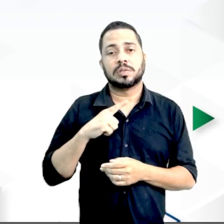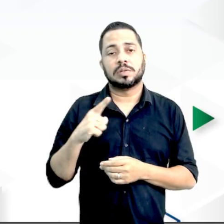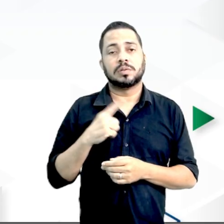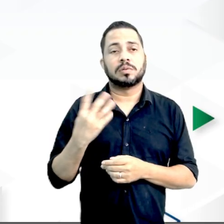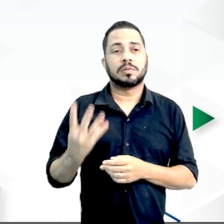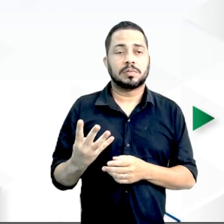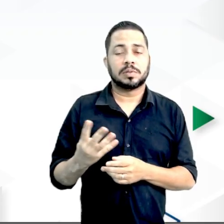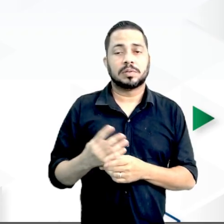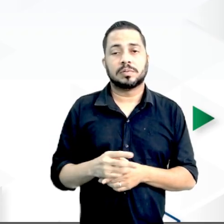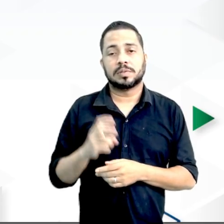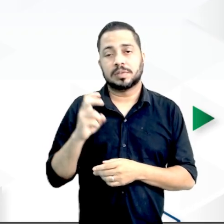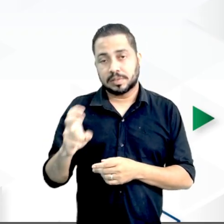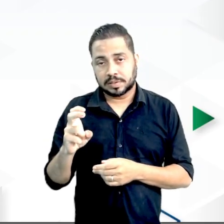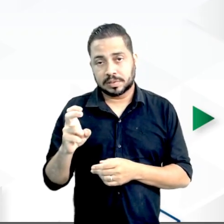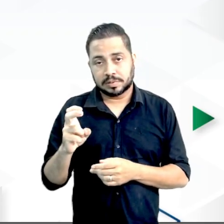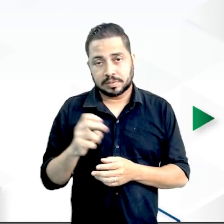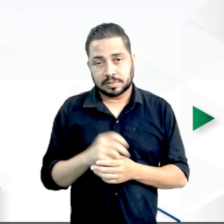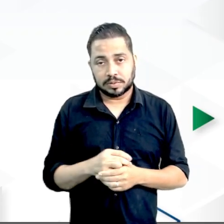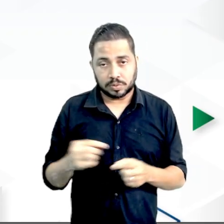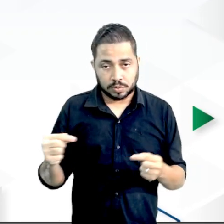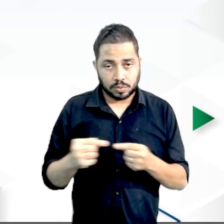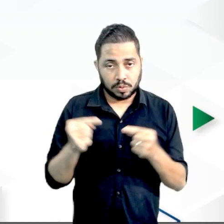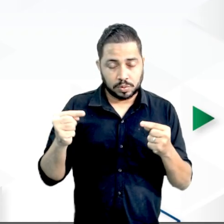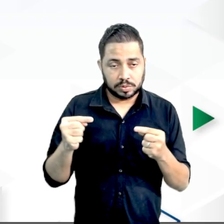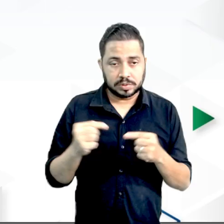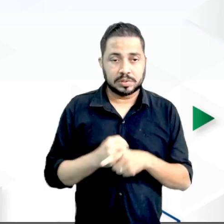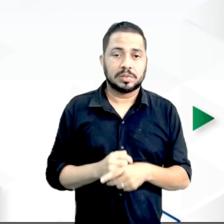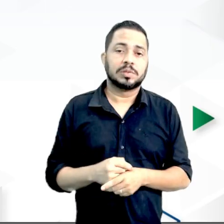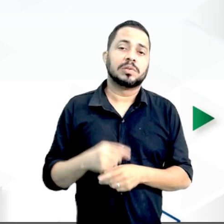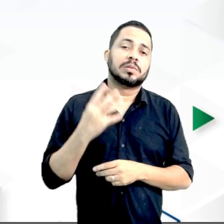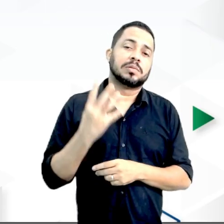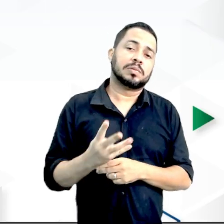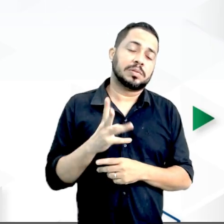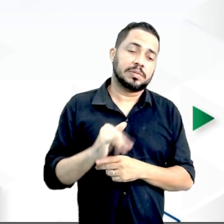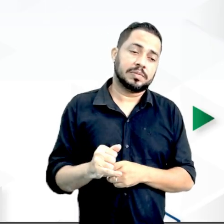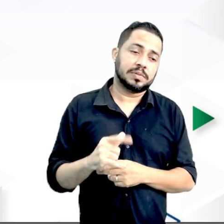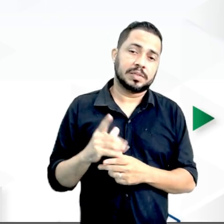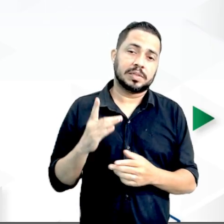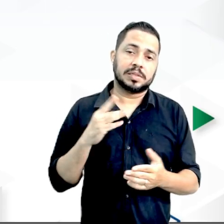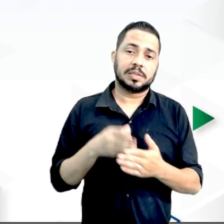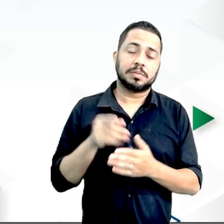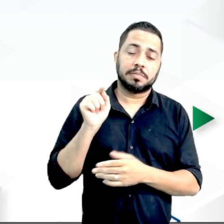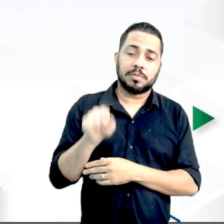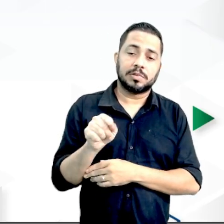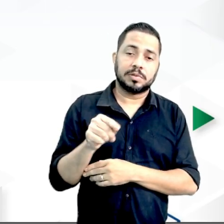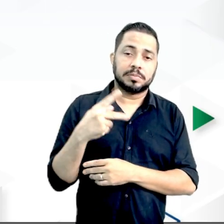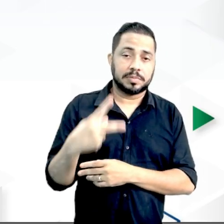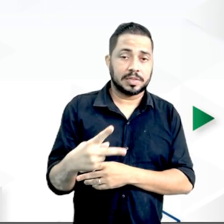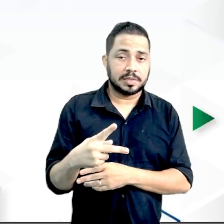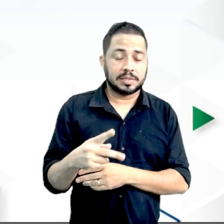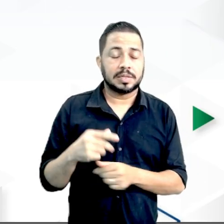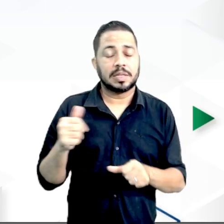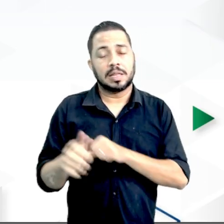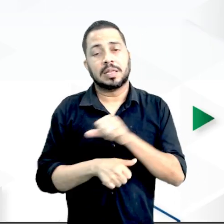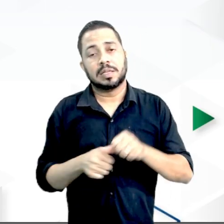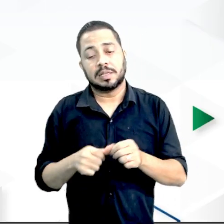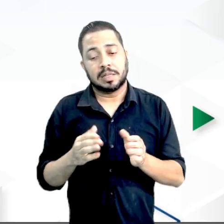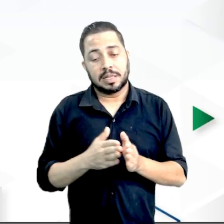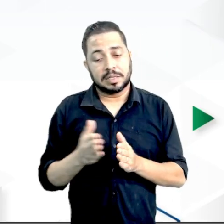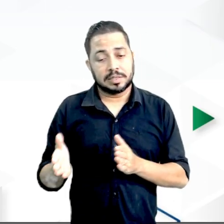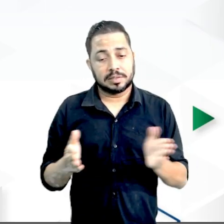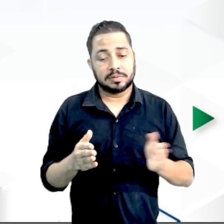4 e 5. Concorda comigo? Olha aí, ó. O 4 vai até lá o pontinho P e na lateral aí, ó,